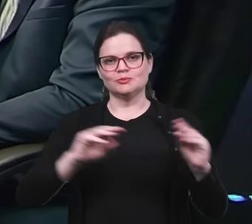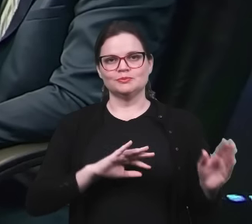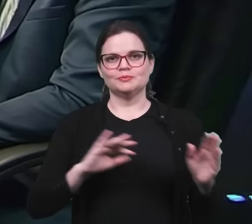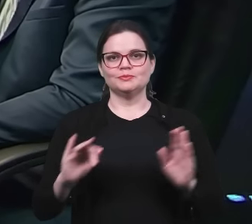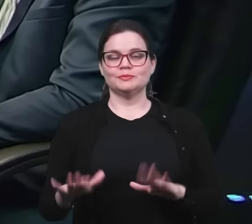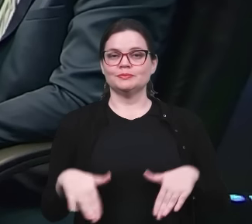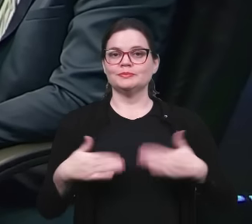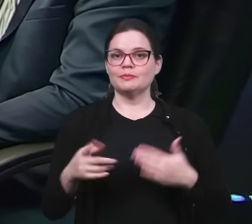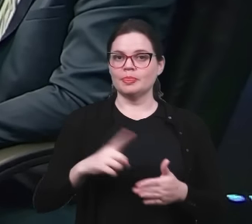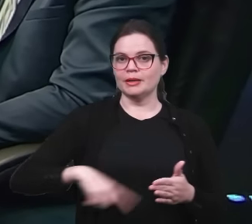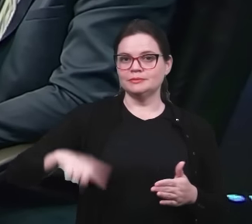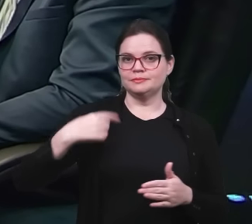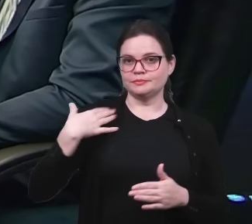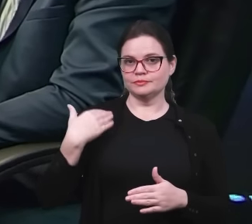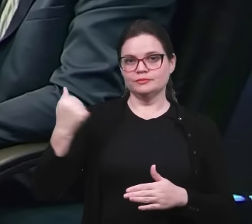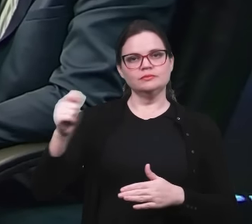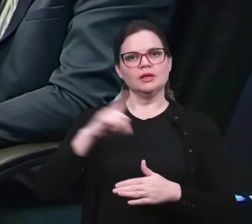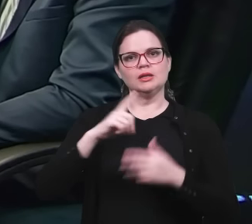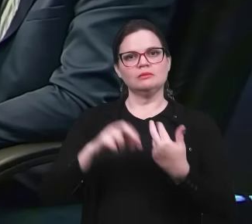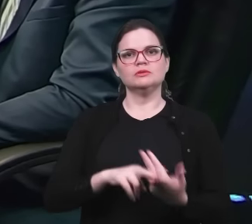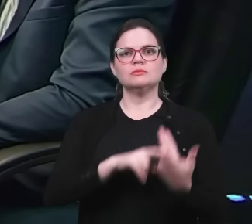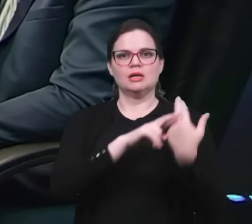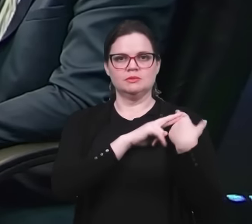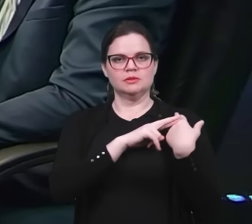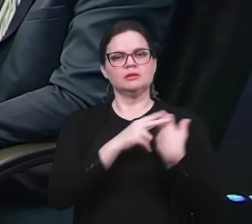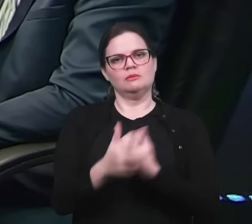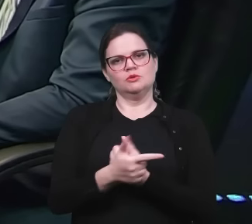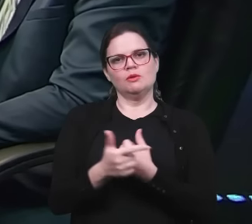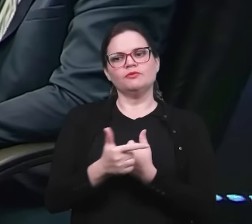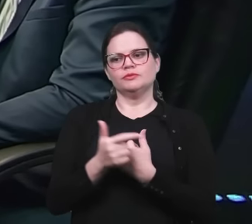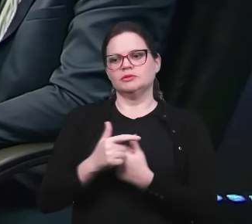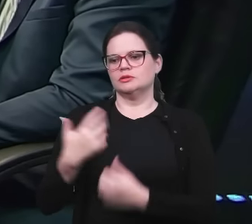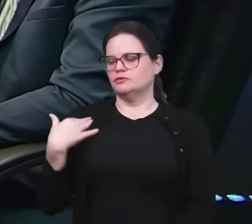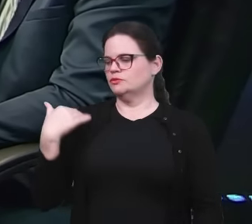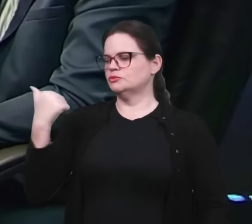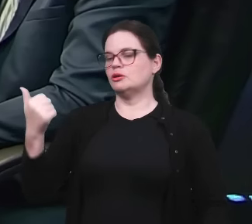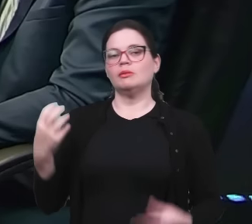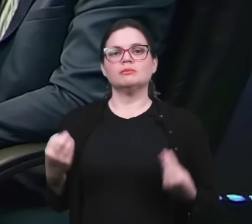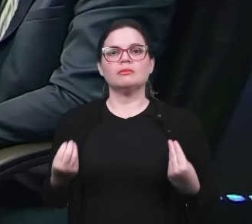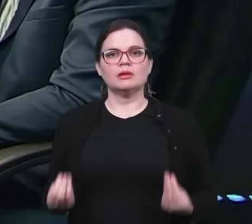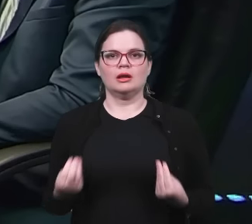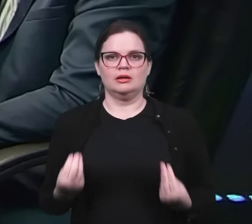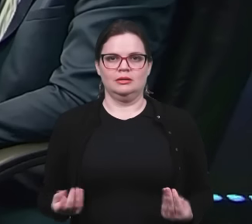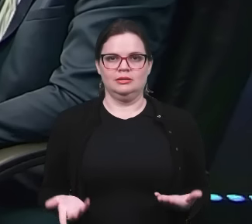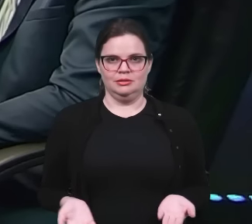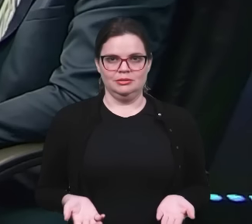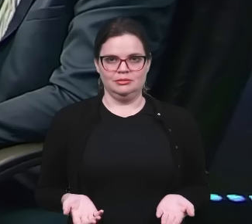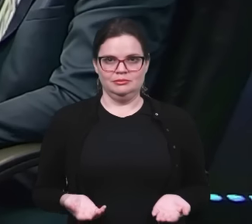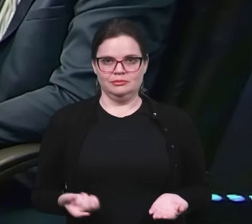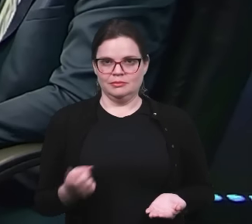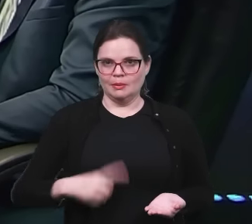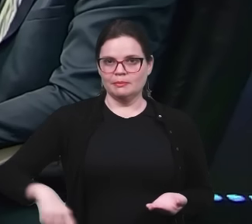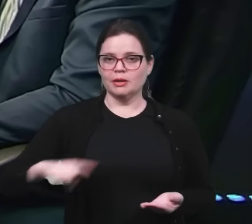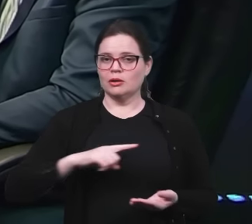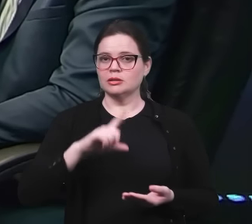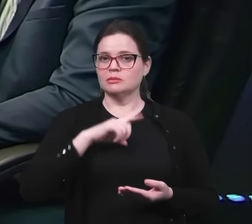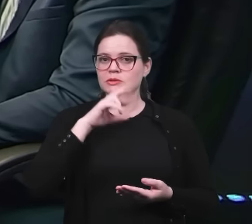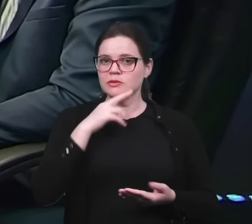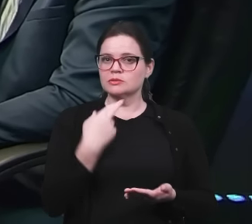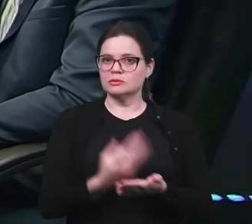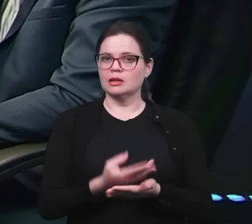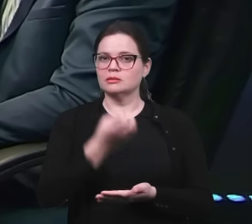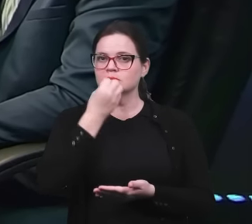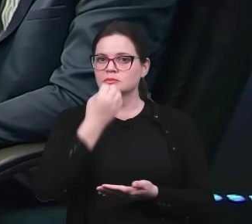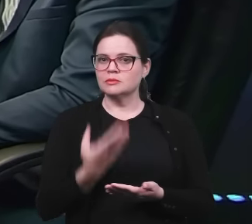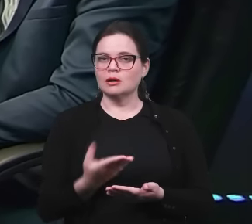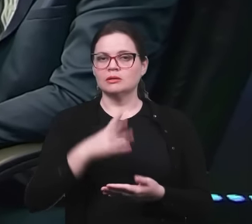nosso chamado existe uma vocação. Quer dizer, nós fomos chamados para quê? Para dar frutos, né?